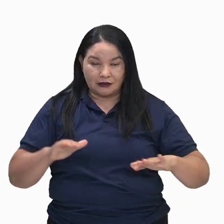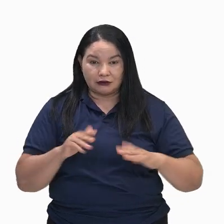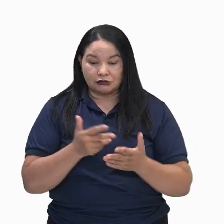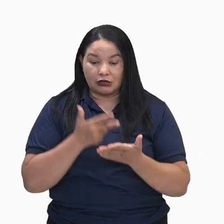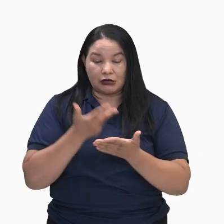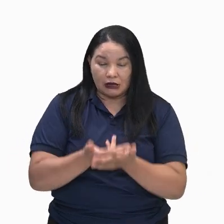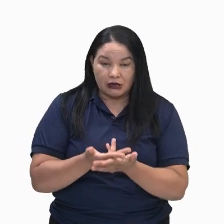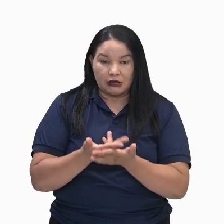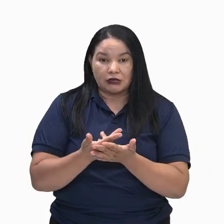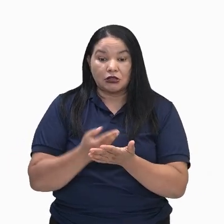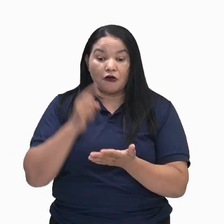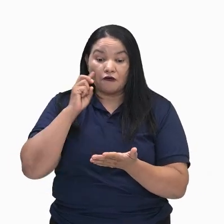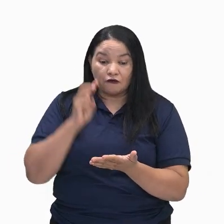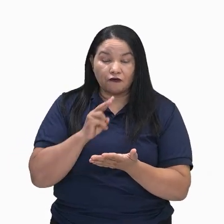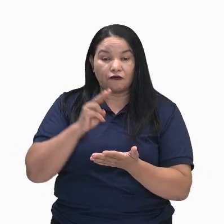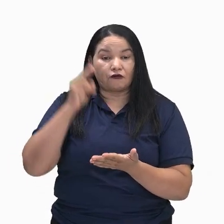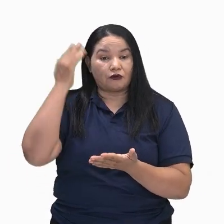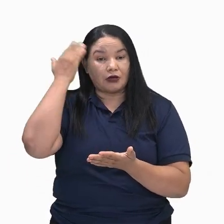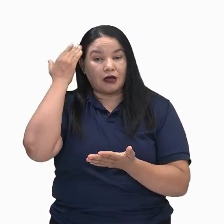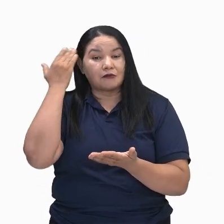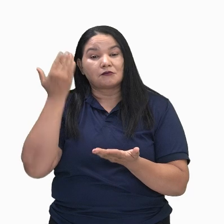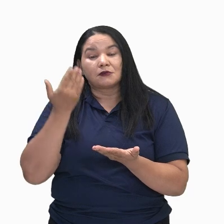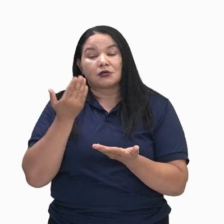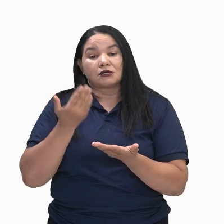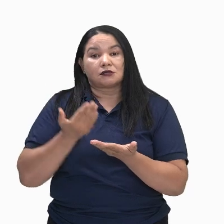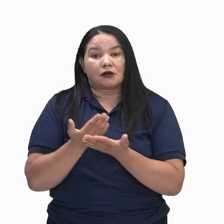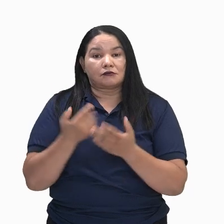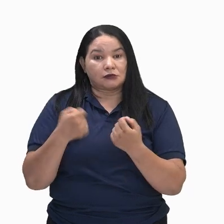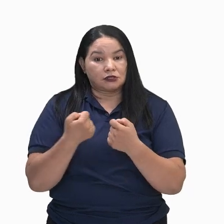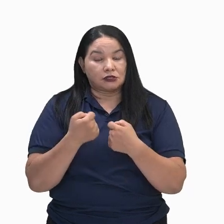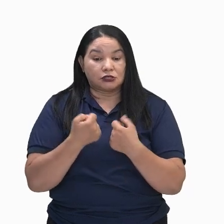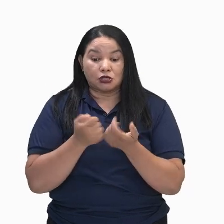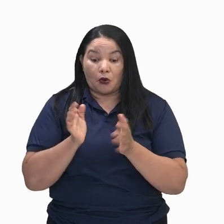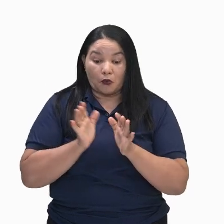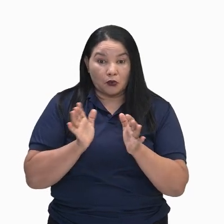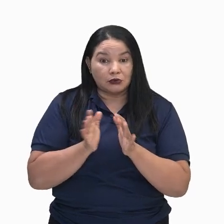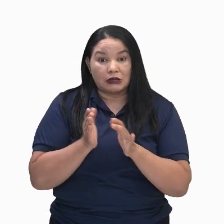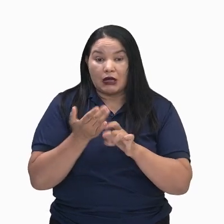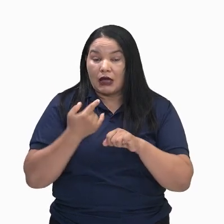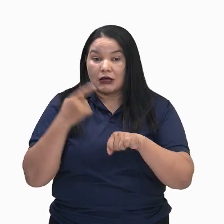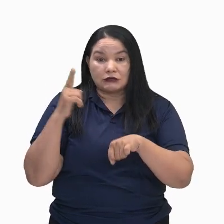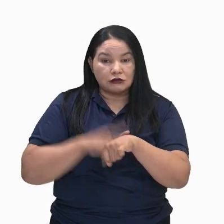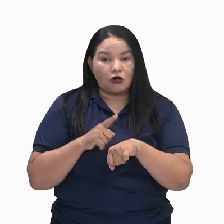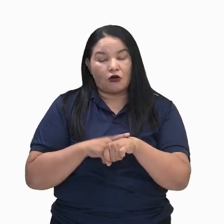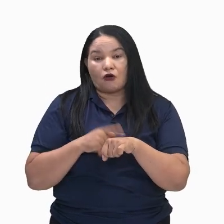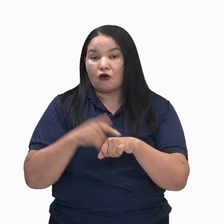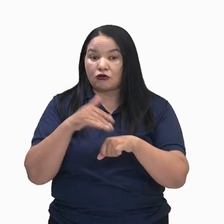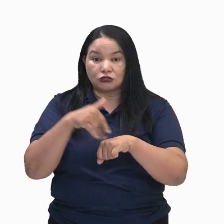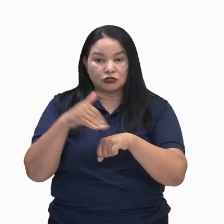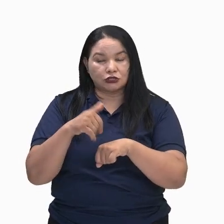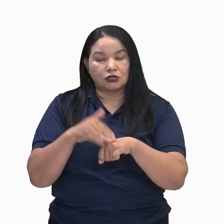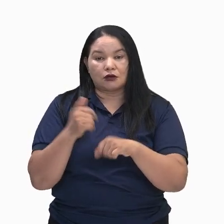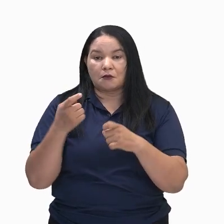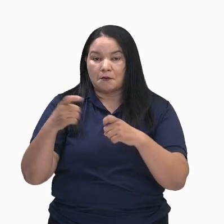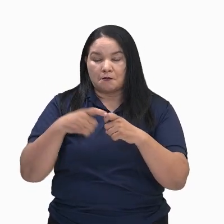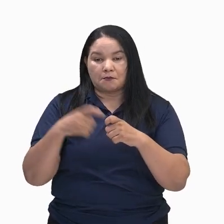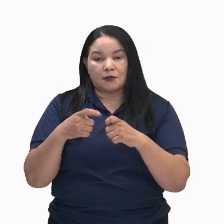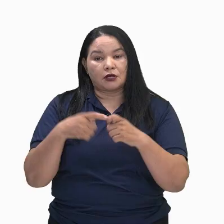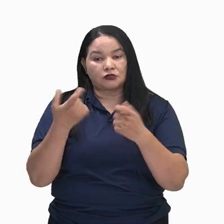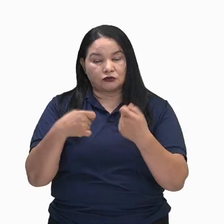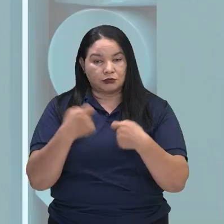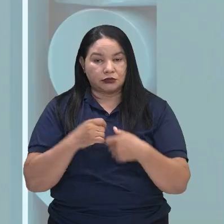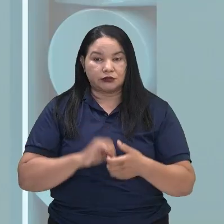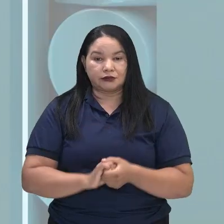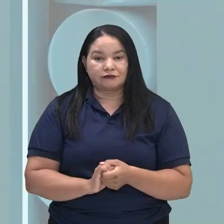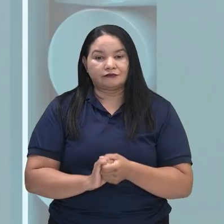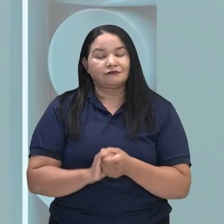temos aí pessoas que são especializadas, né, para socorrer a vítima nesse caso, certo? Muito